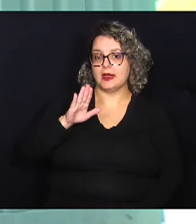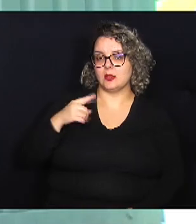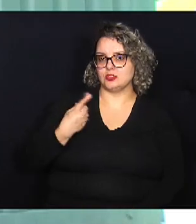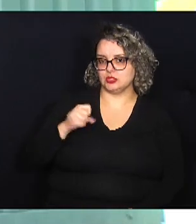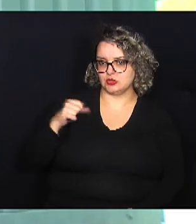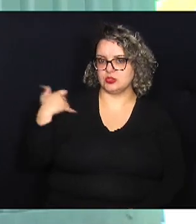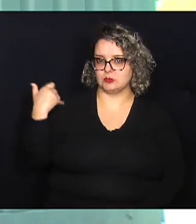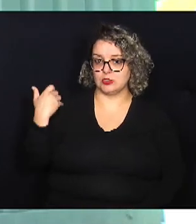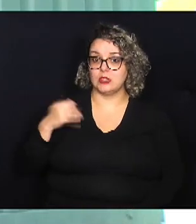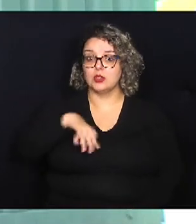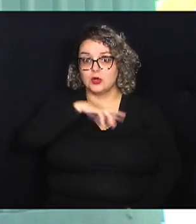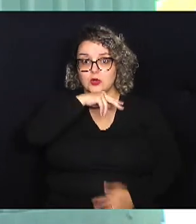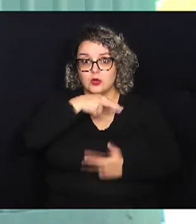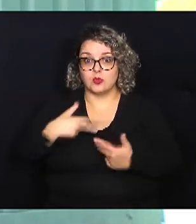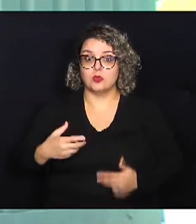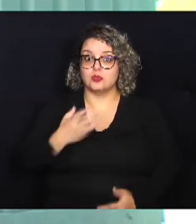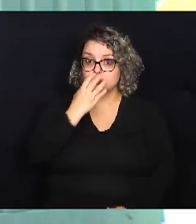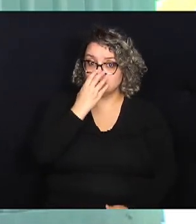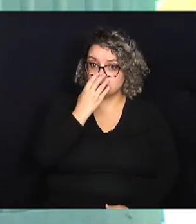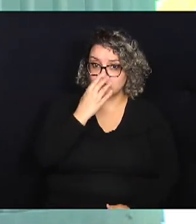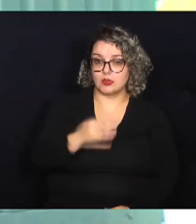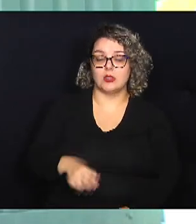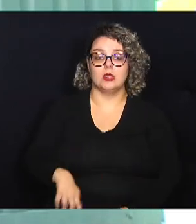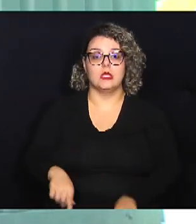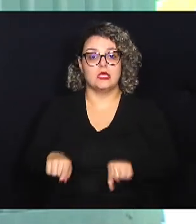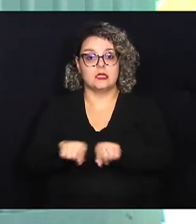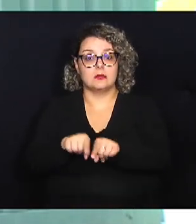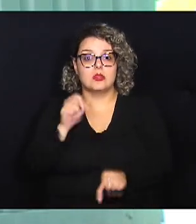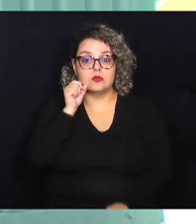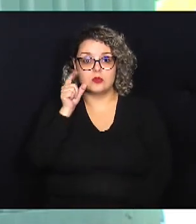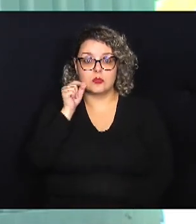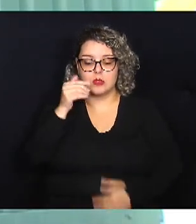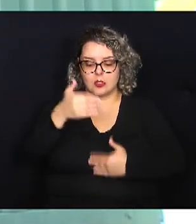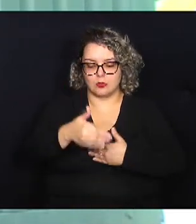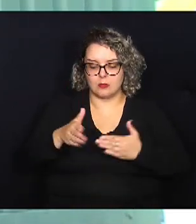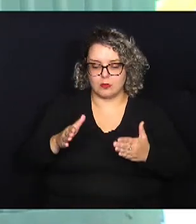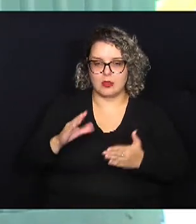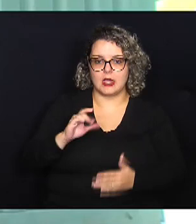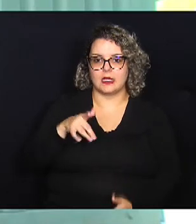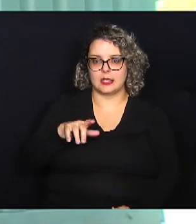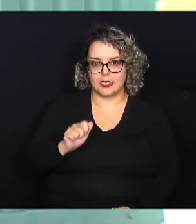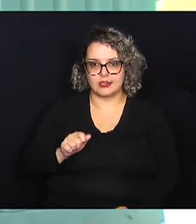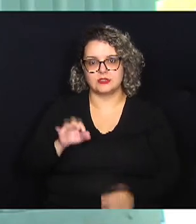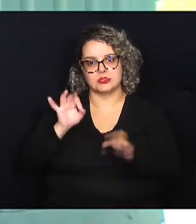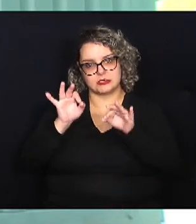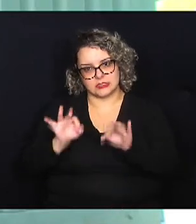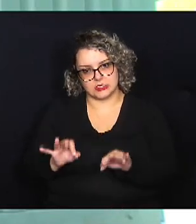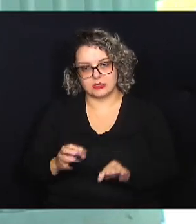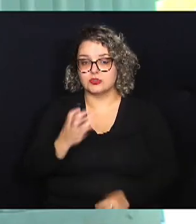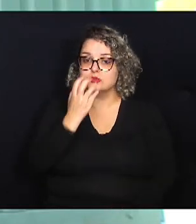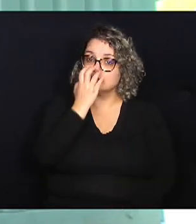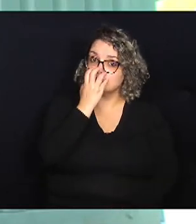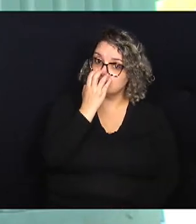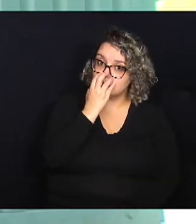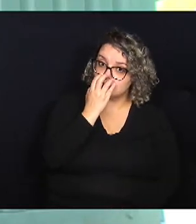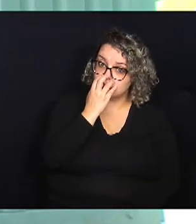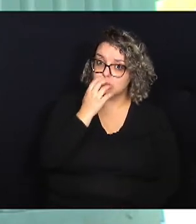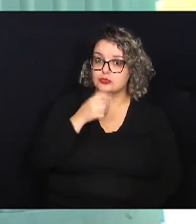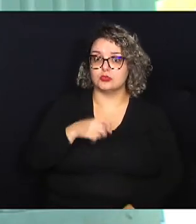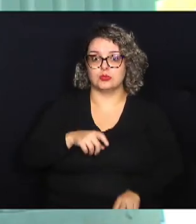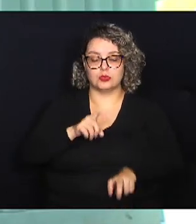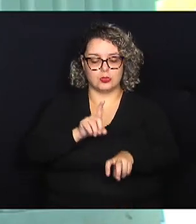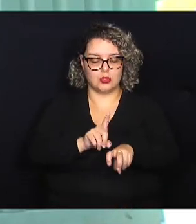animal, especialmente no caso dos gatos, seja trazido numa caixa de transporte apropriada, os cães trazidos com guia